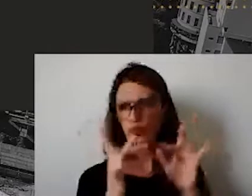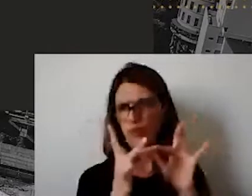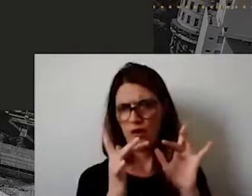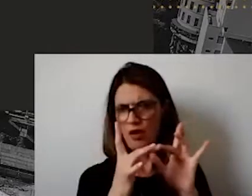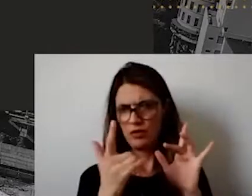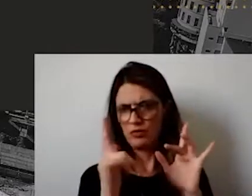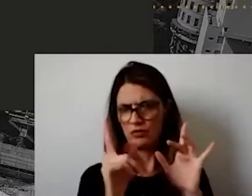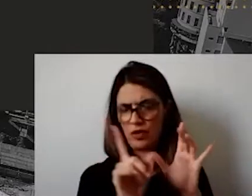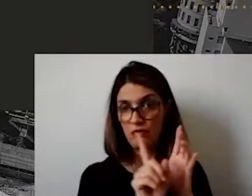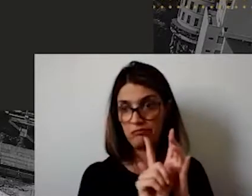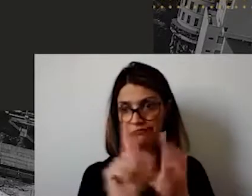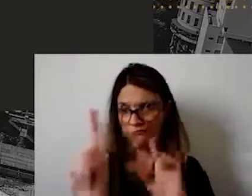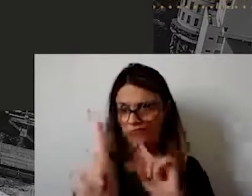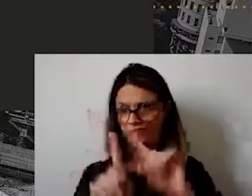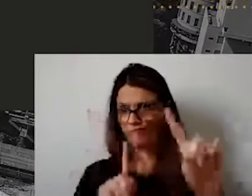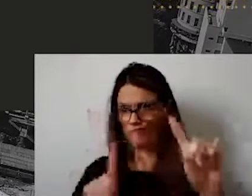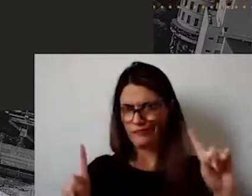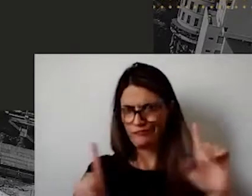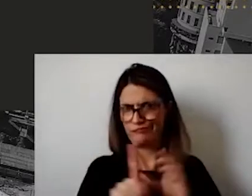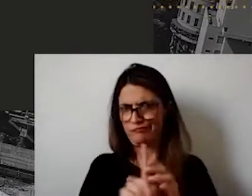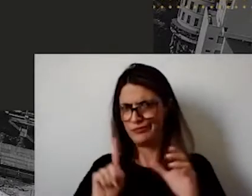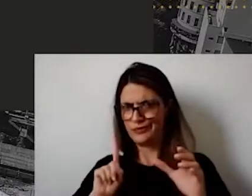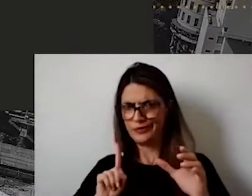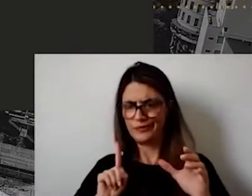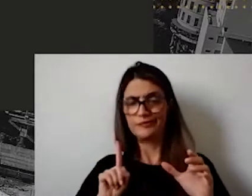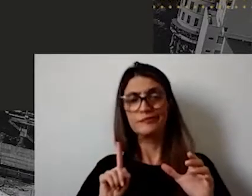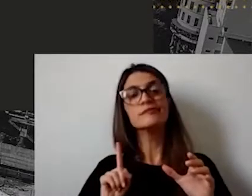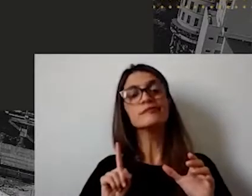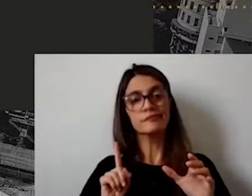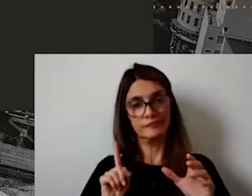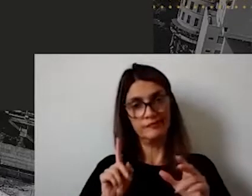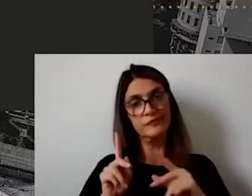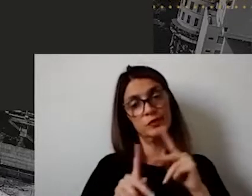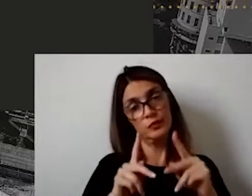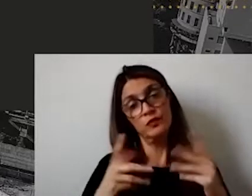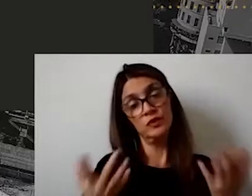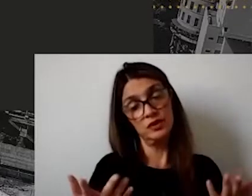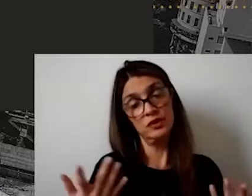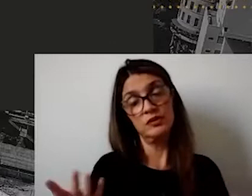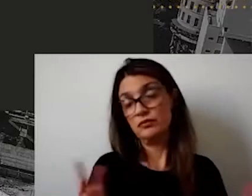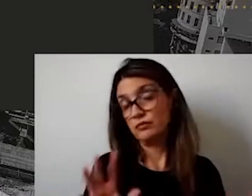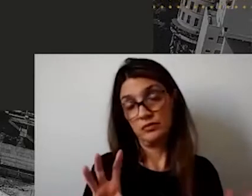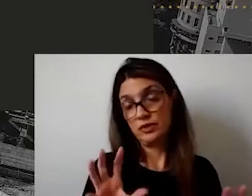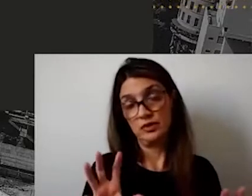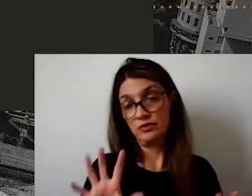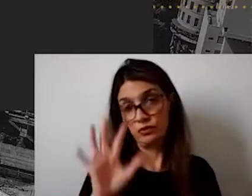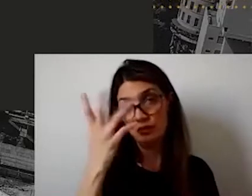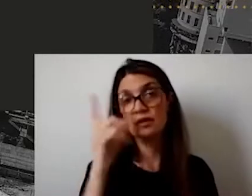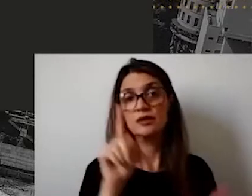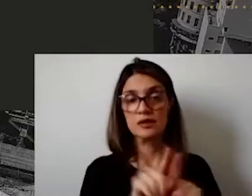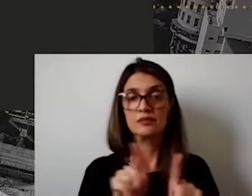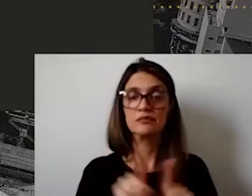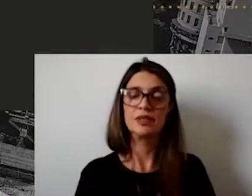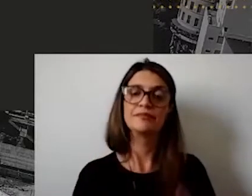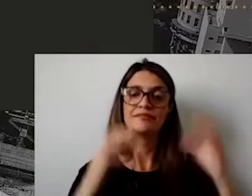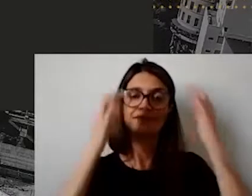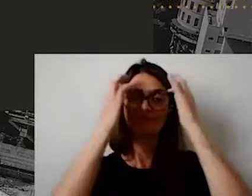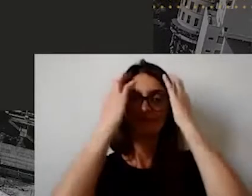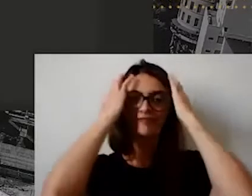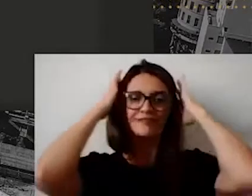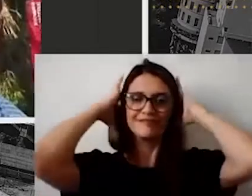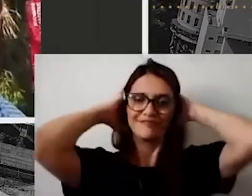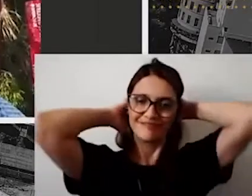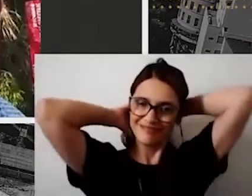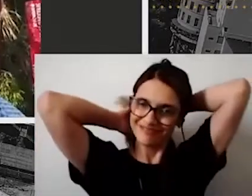tem essa dimensão que eu acho que é muito relevante também. Ótimo, obrigada pela resposta. Bom saber que também tem uma